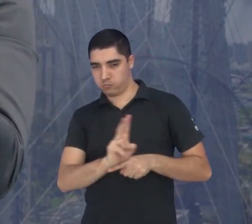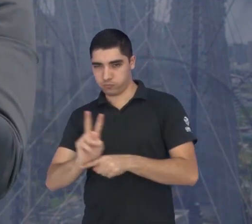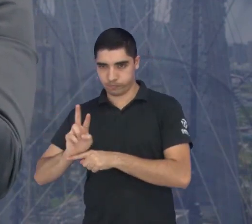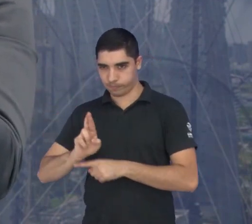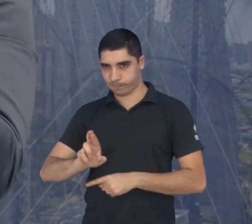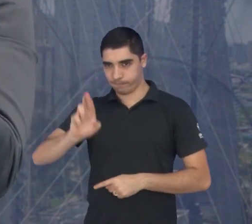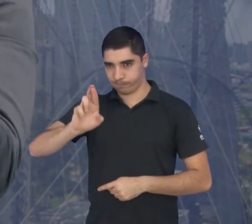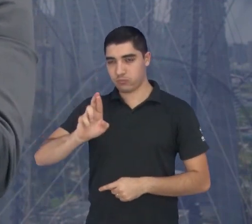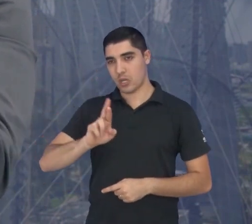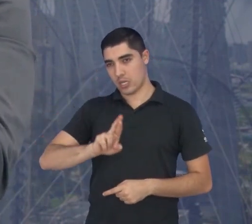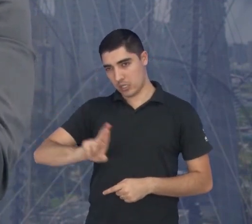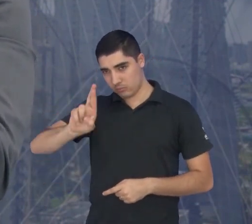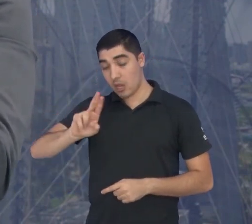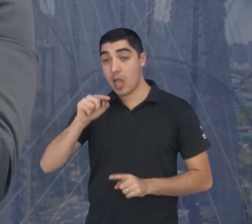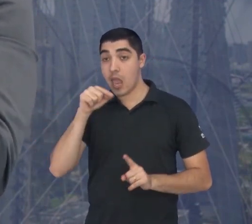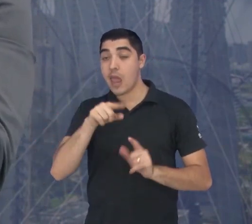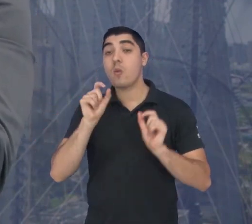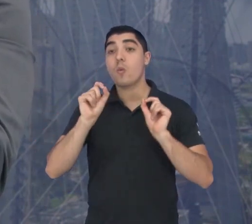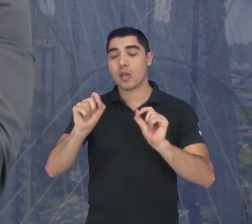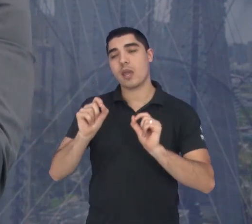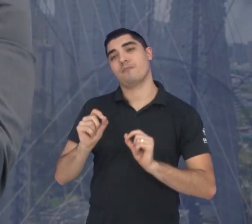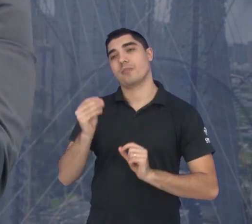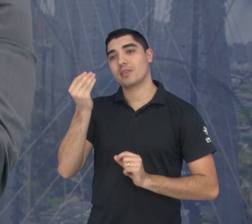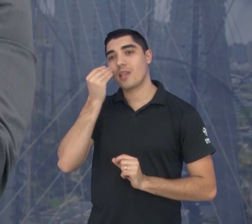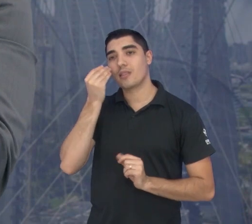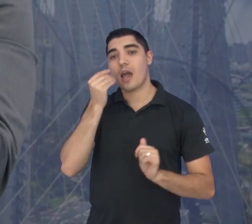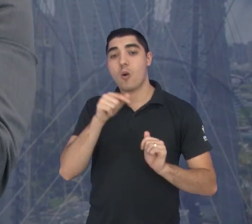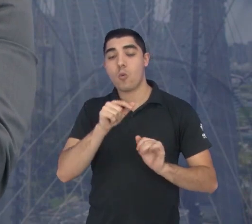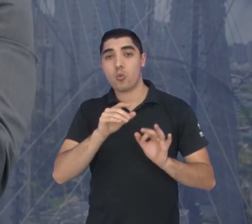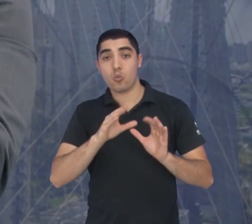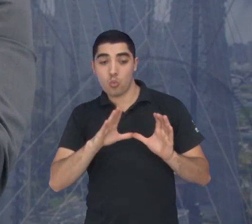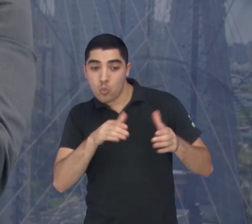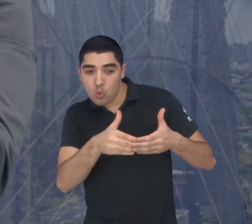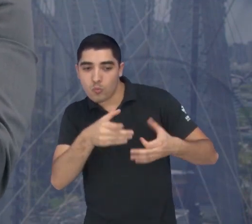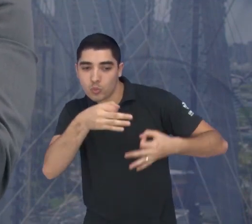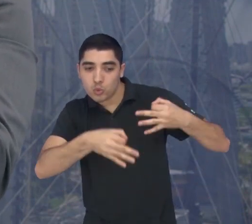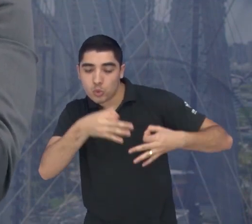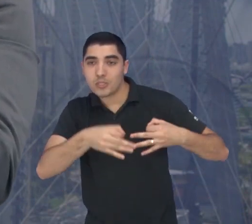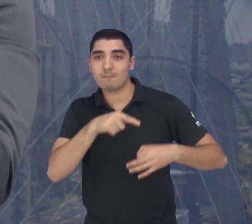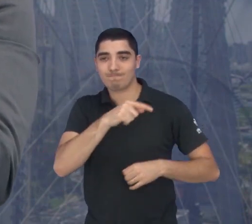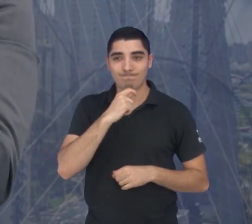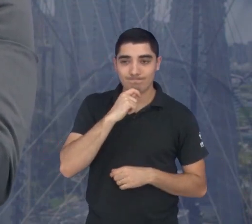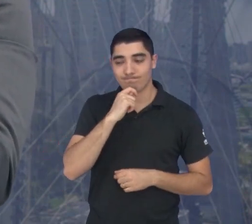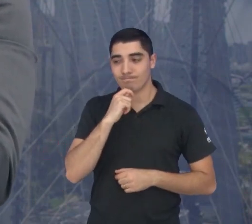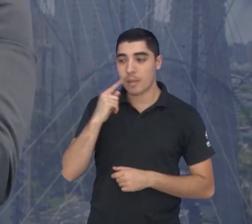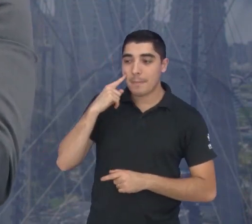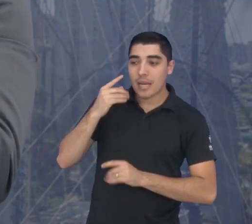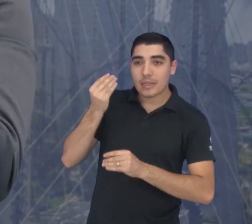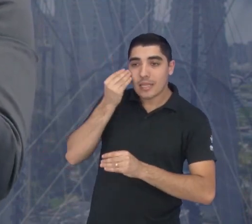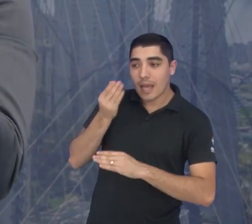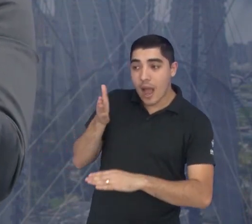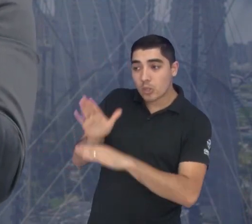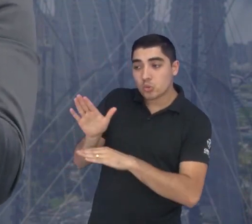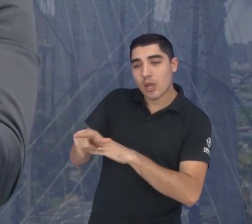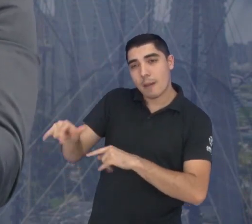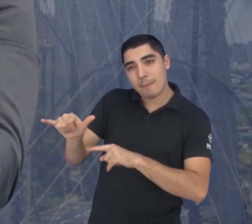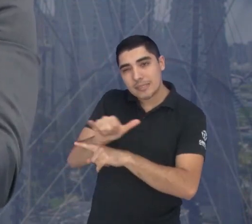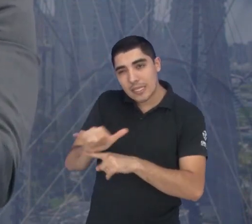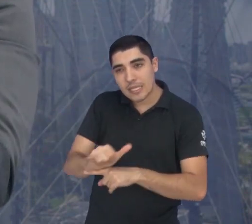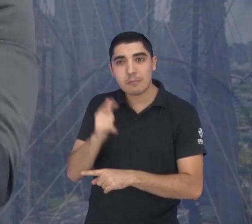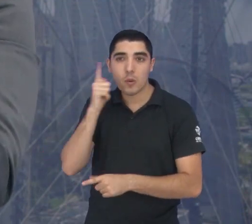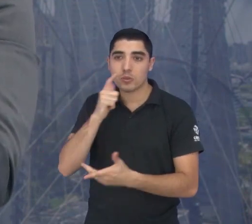que o condomínio se preocupe em contratar uma boa assessoria jurídica para estar fazendo a cobrança dessas taxas condominiais, ou uma